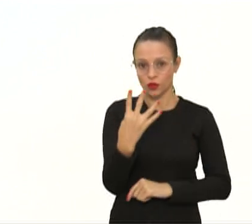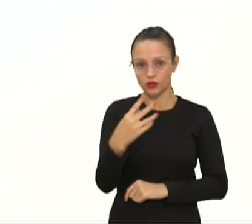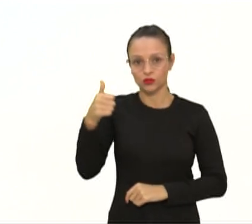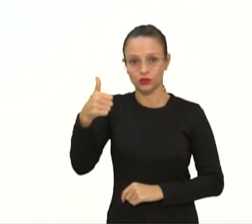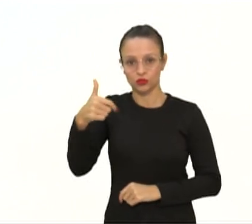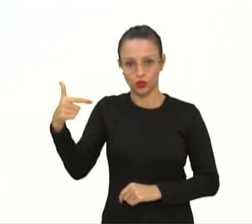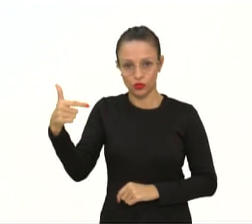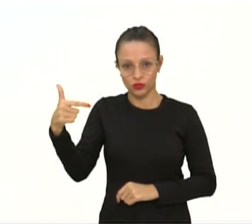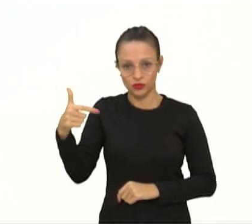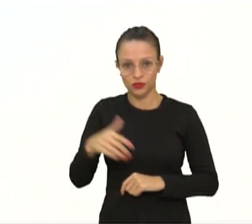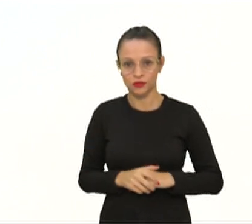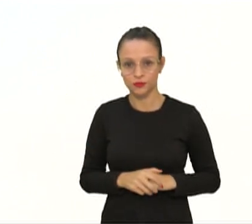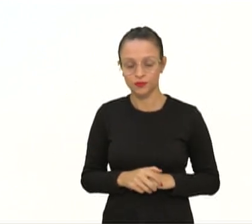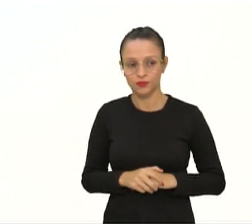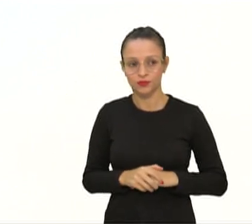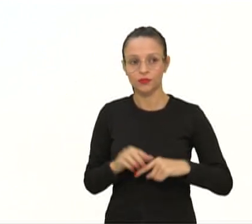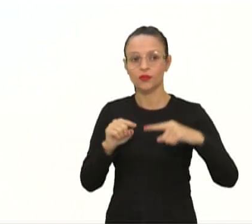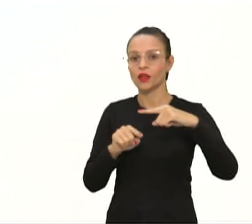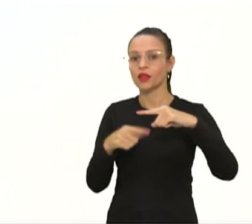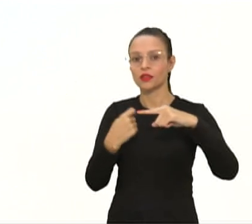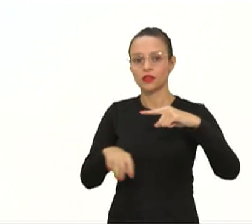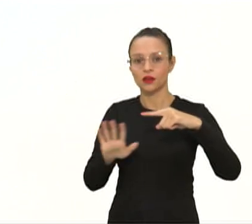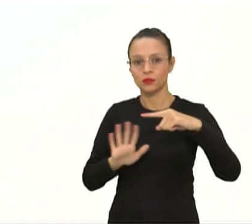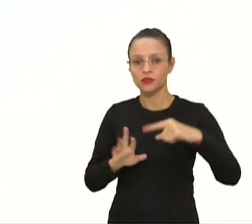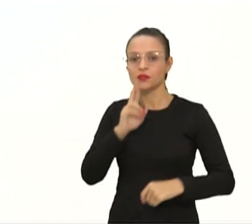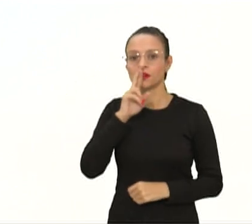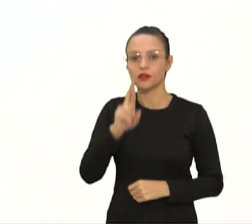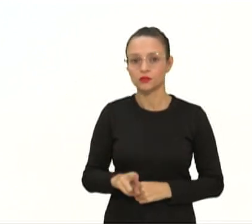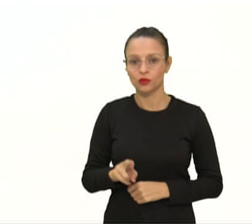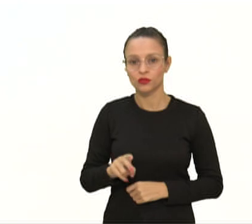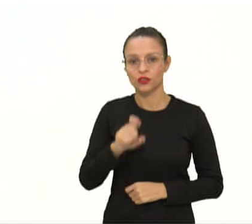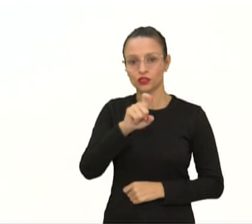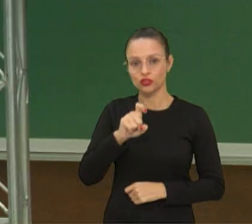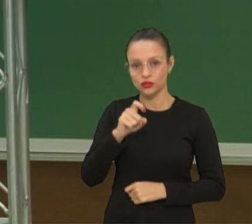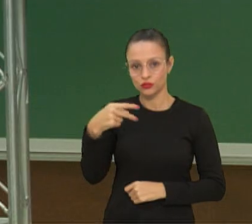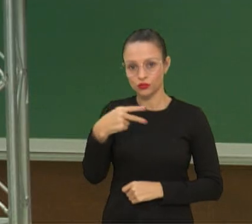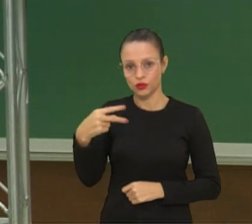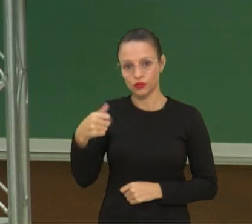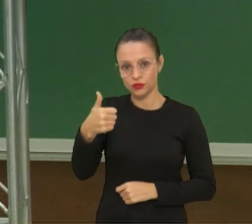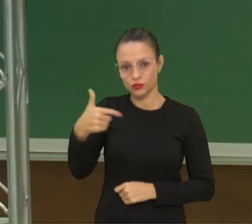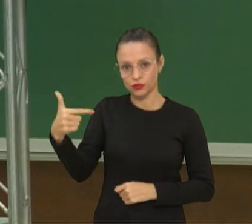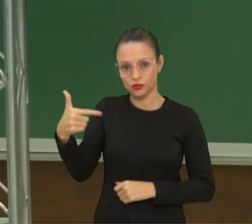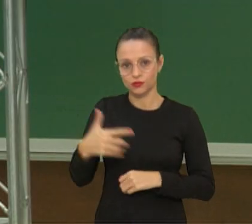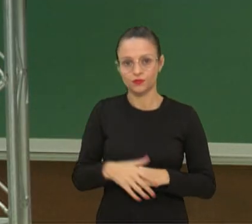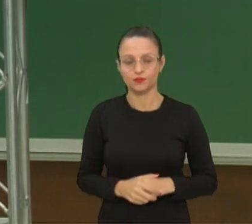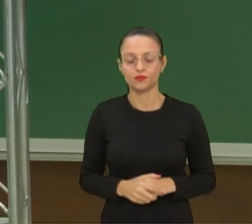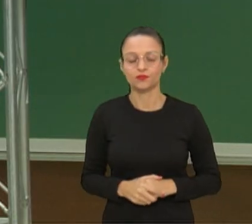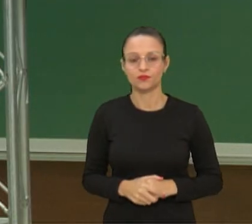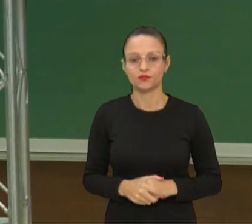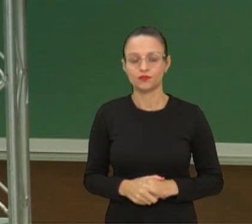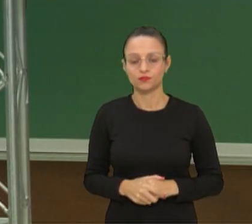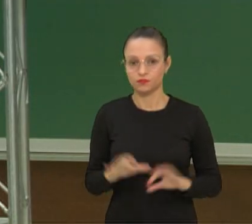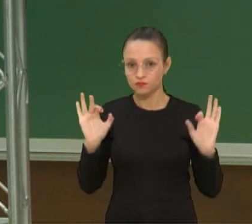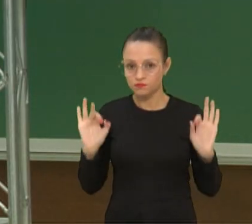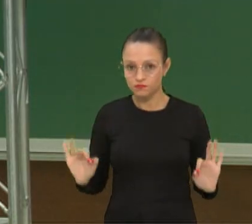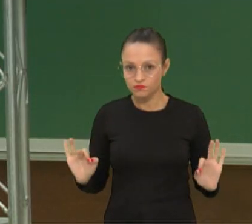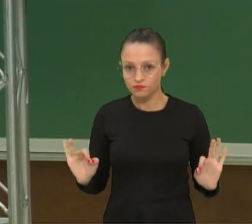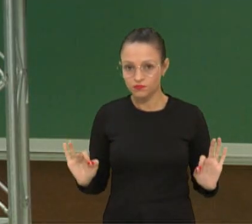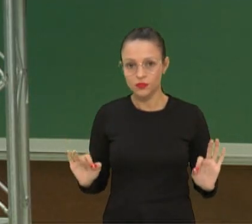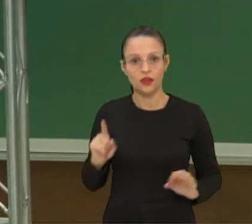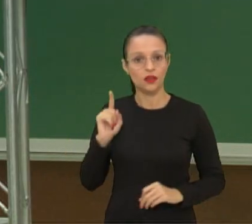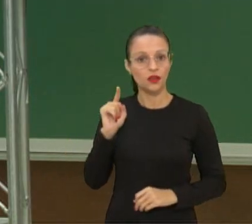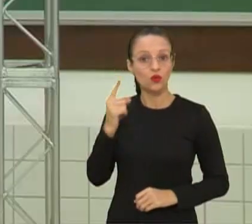12. O denominador não é mais necessário, e a tua conclusão é que x igual a 12. Certo? Essa